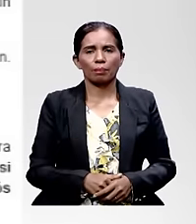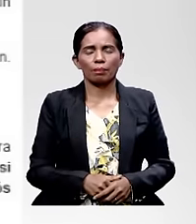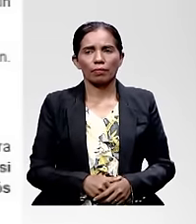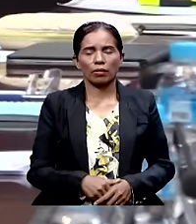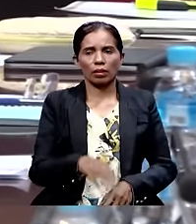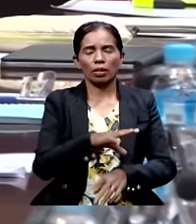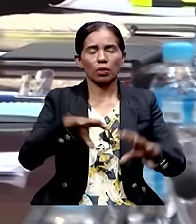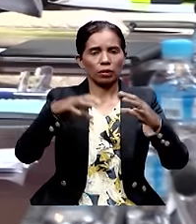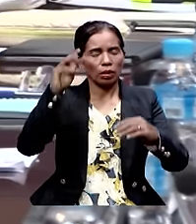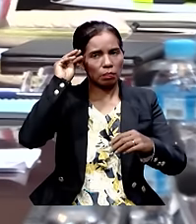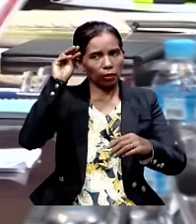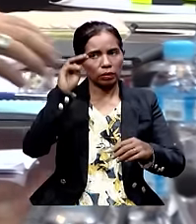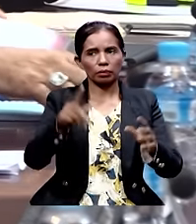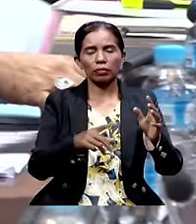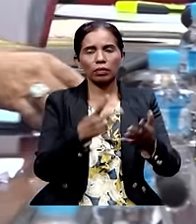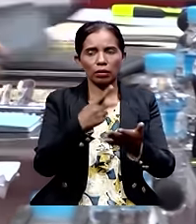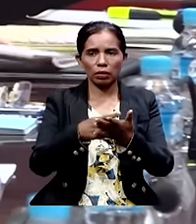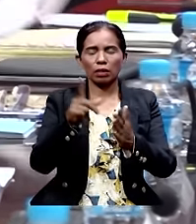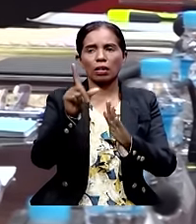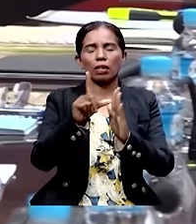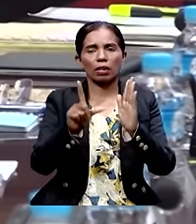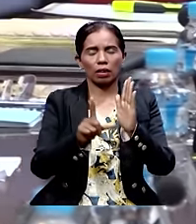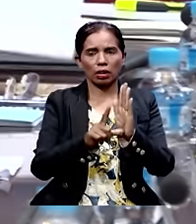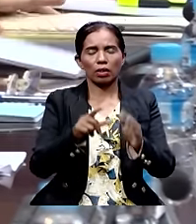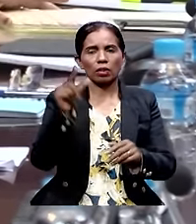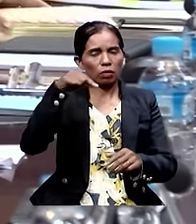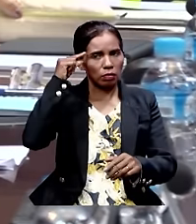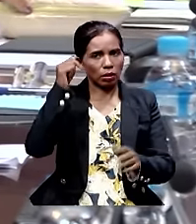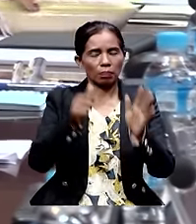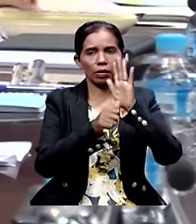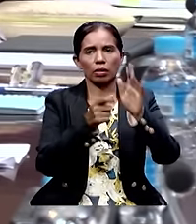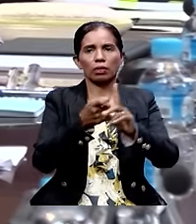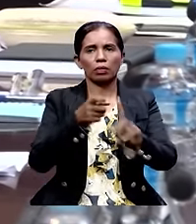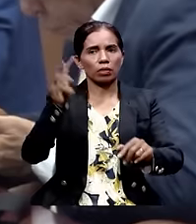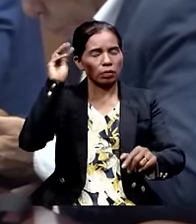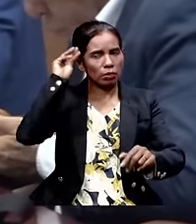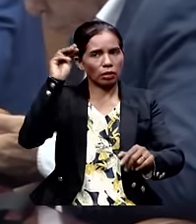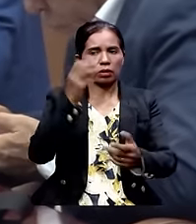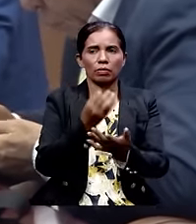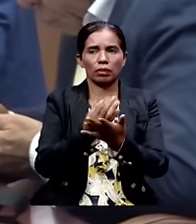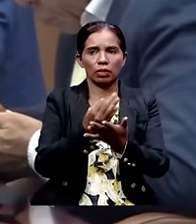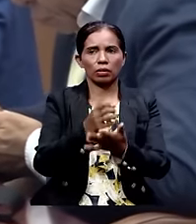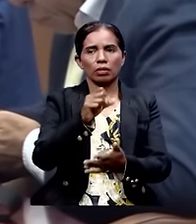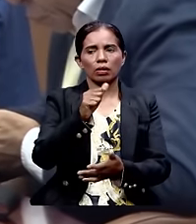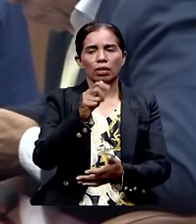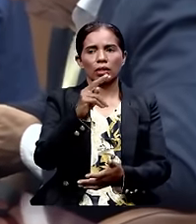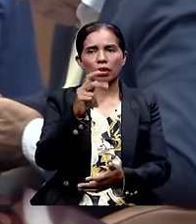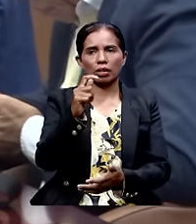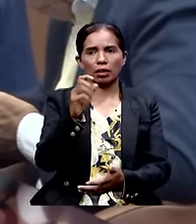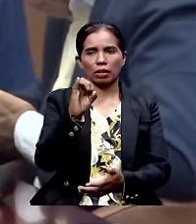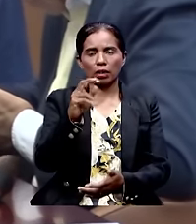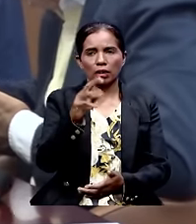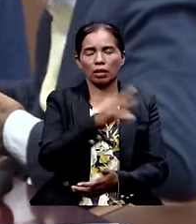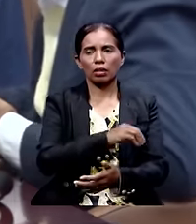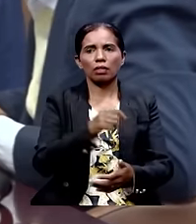Conselho Ministro Mos aprova projeto decreto governo, nebe apresenta Rússia Ministra Finanças Santina José Rodrigues